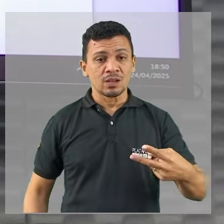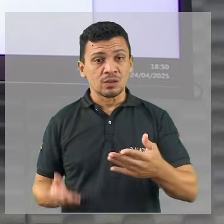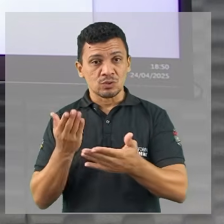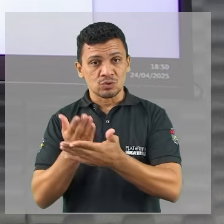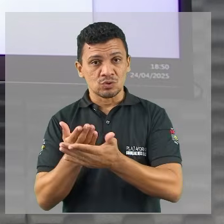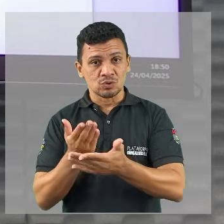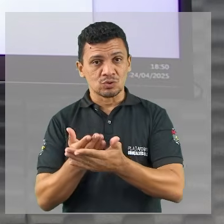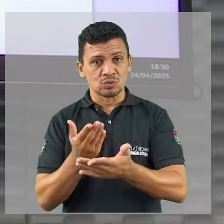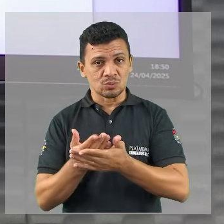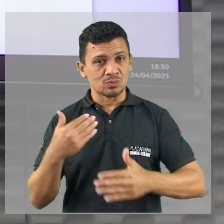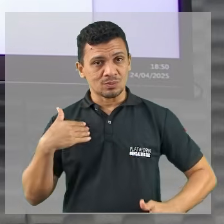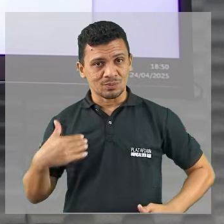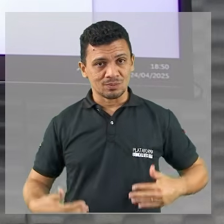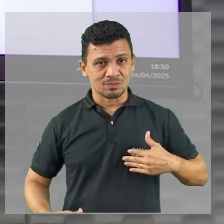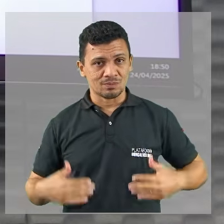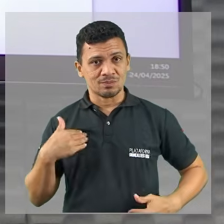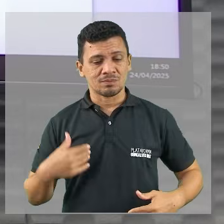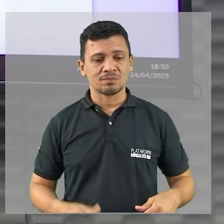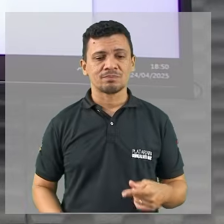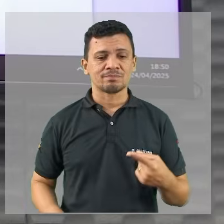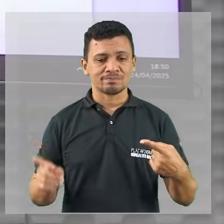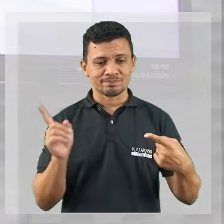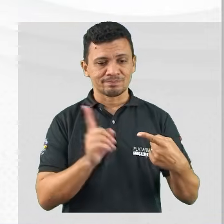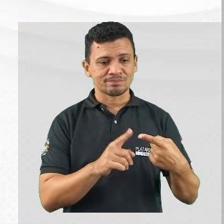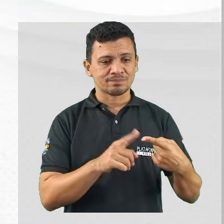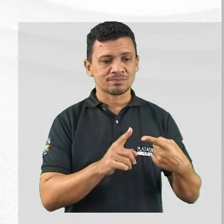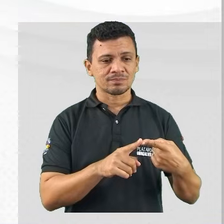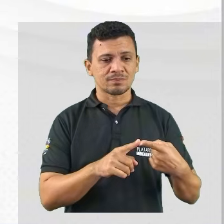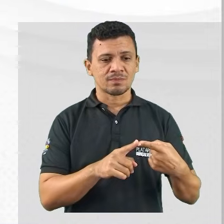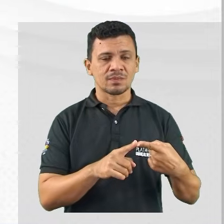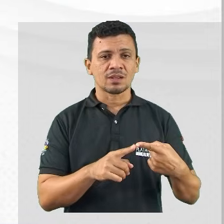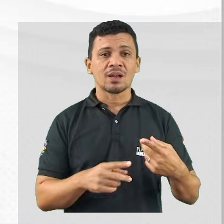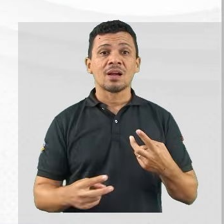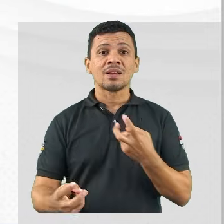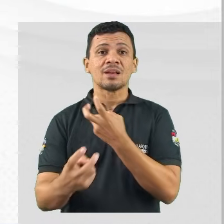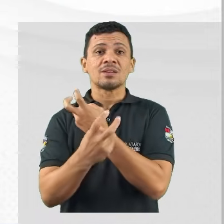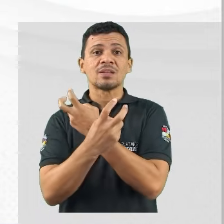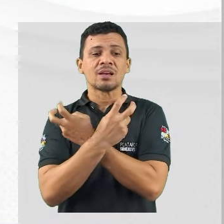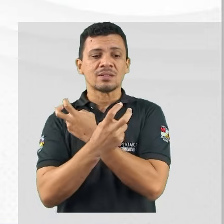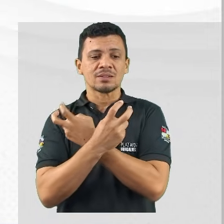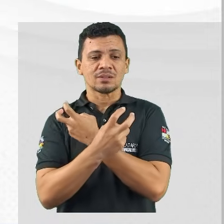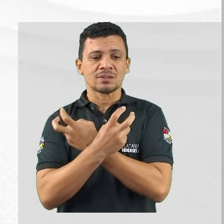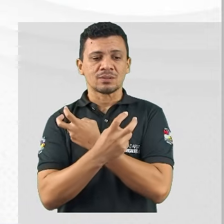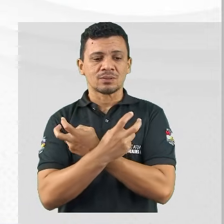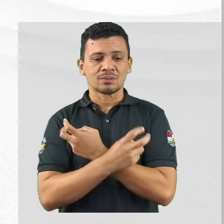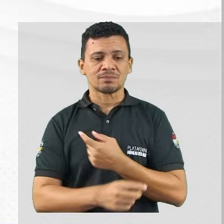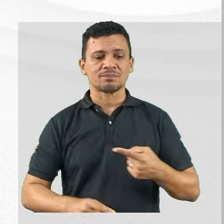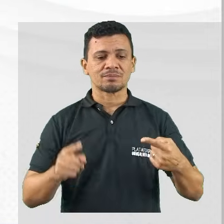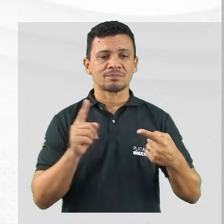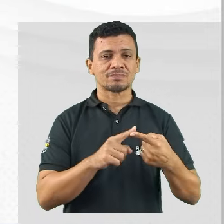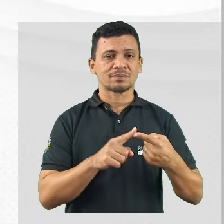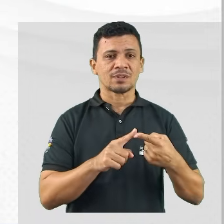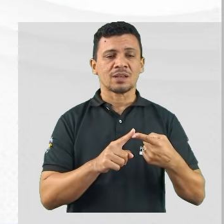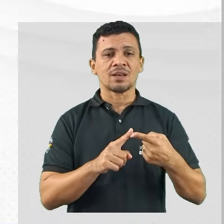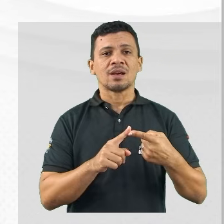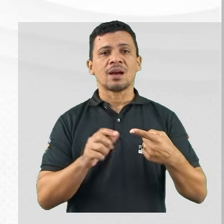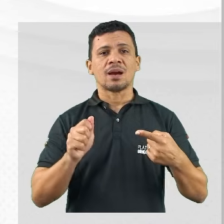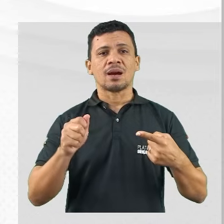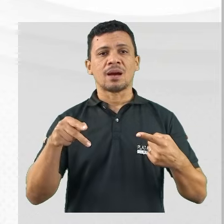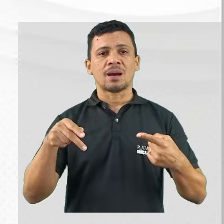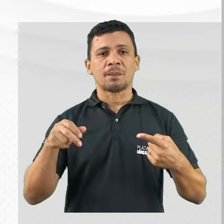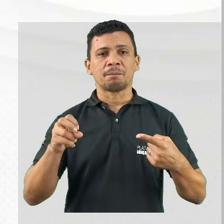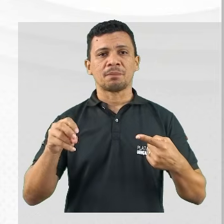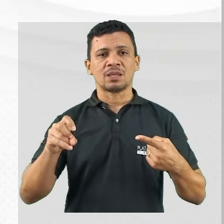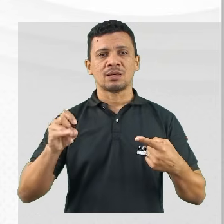estudo anatômico. Nós teremos aqui o esqueleto, tá, apendicular, que é composto pelos